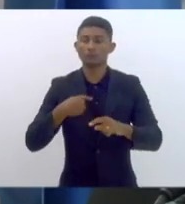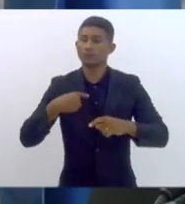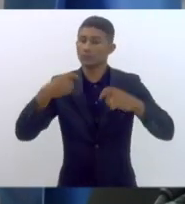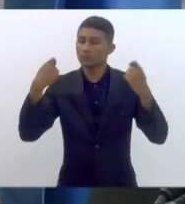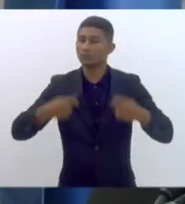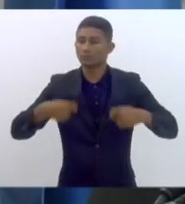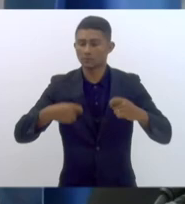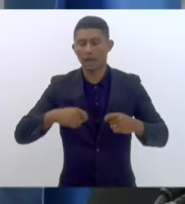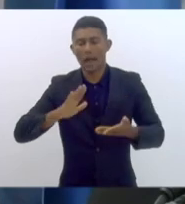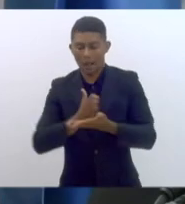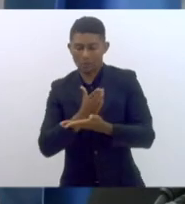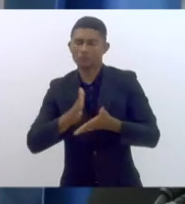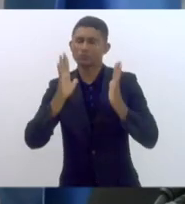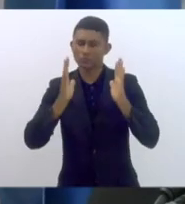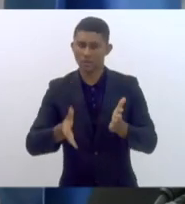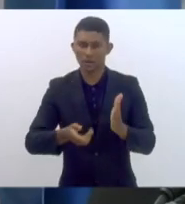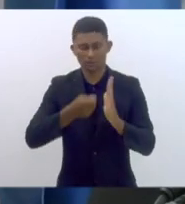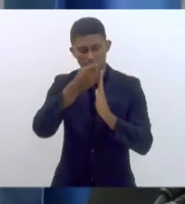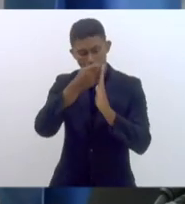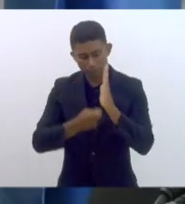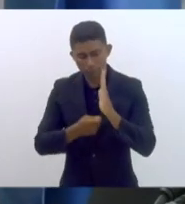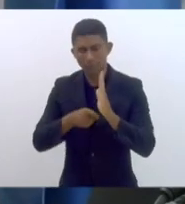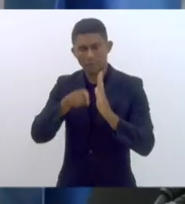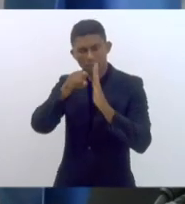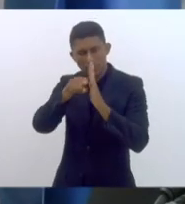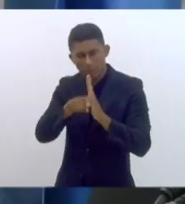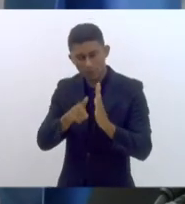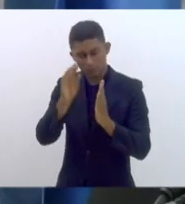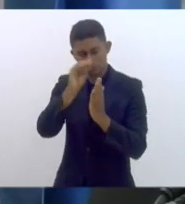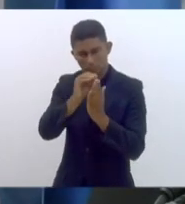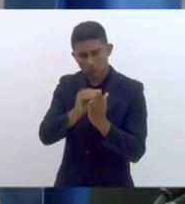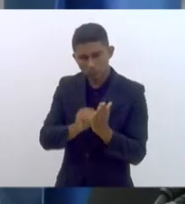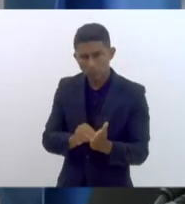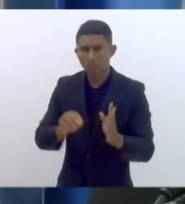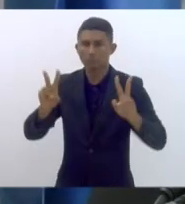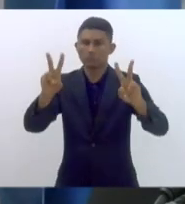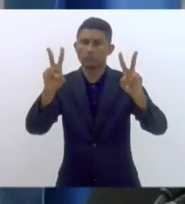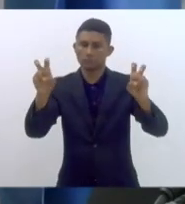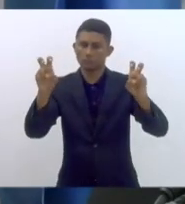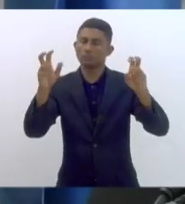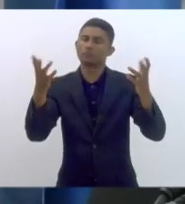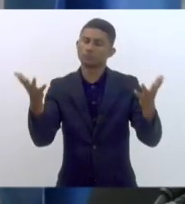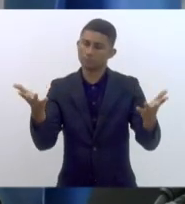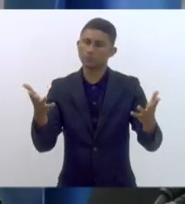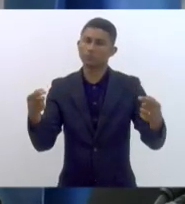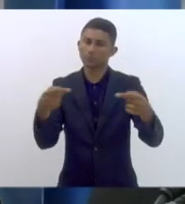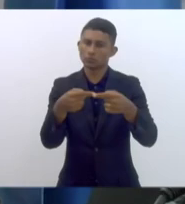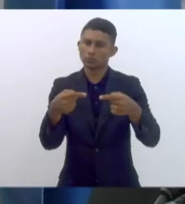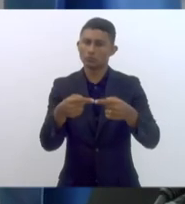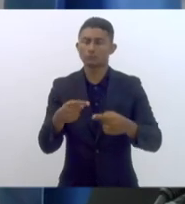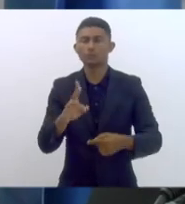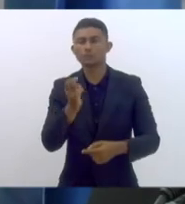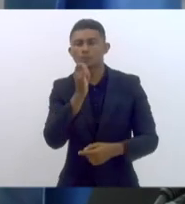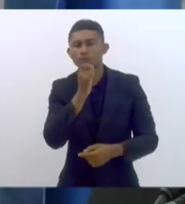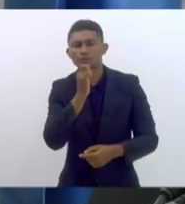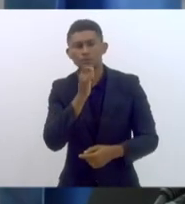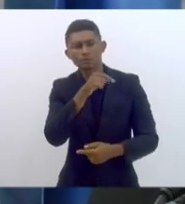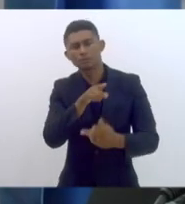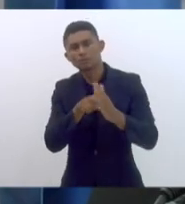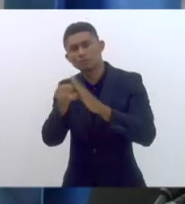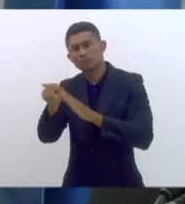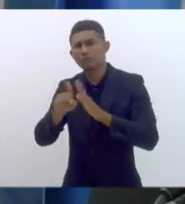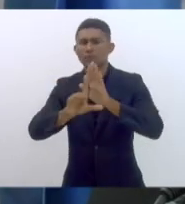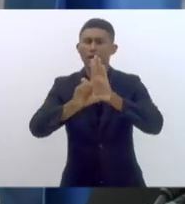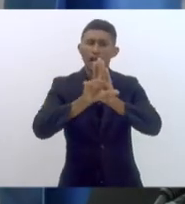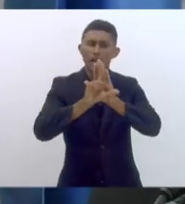vou levantar, restritos ao tema. Lá, por exemplo, está perguntando sobre Lei